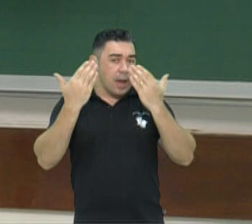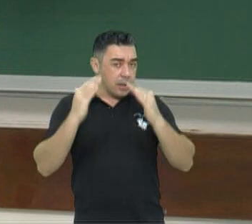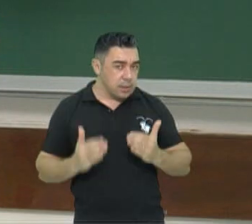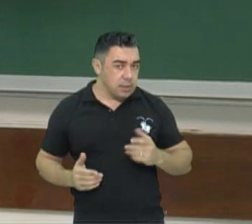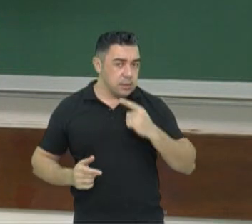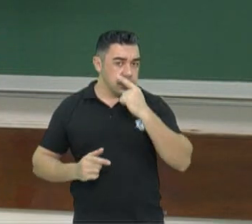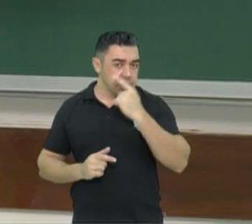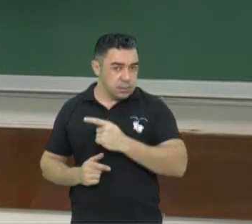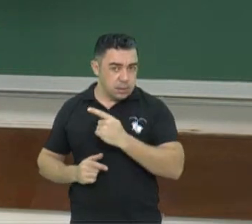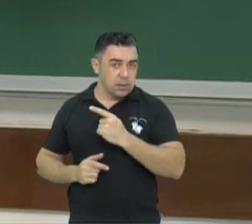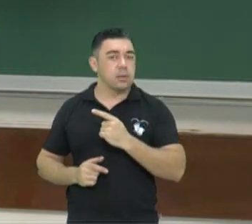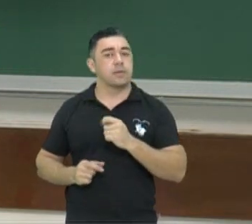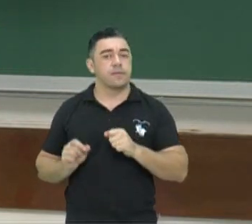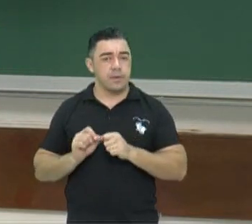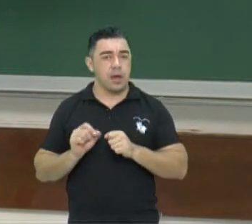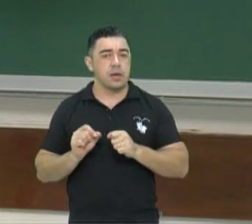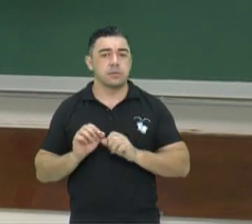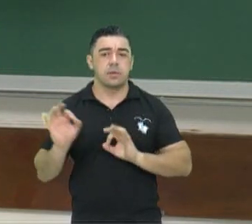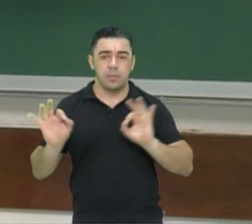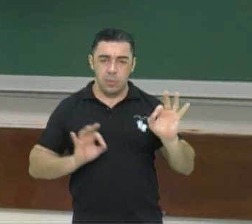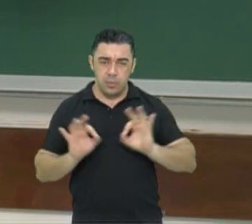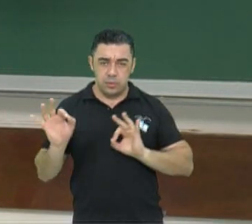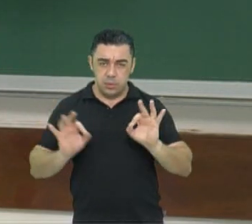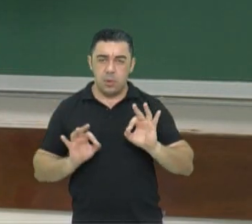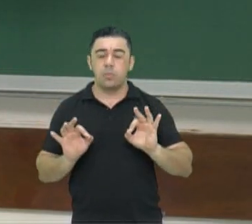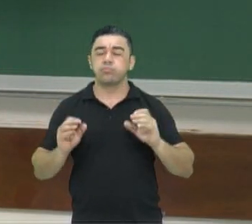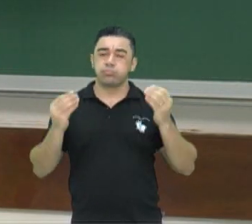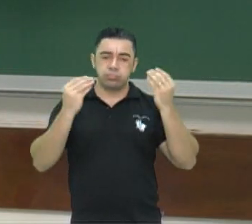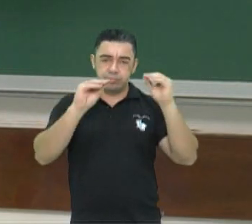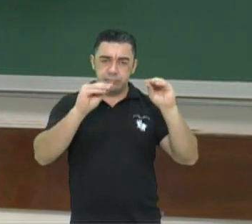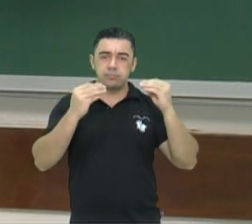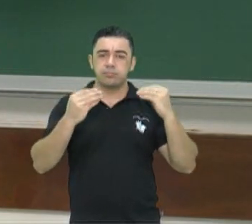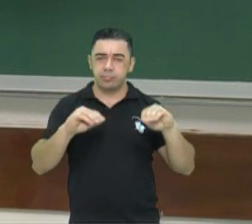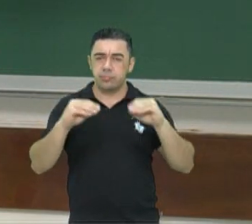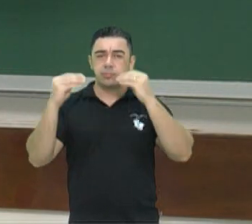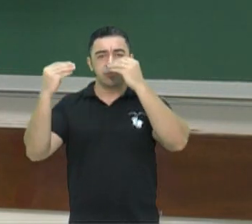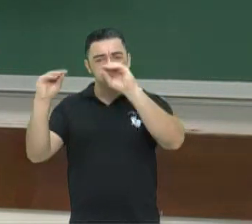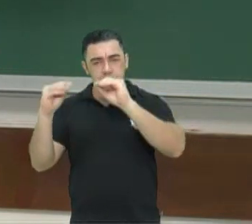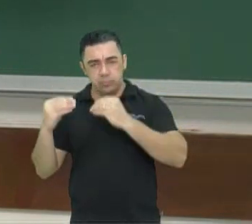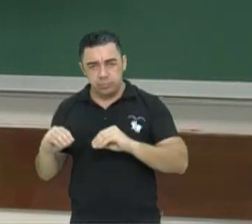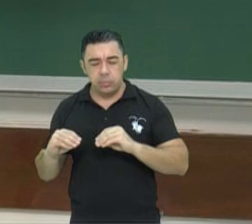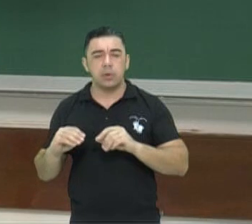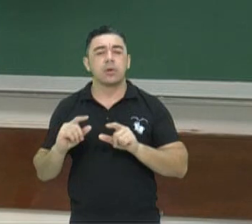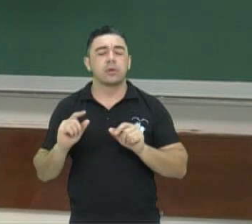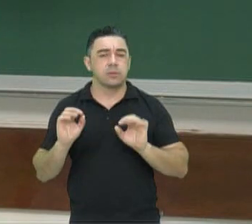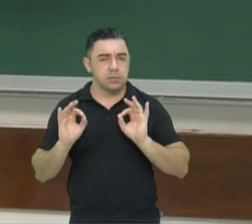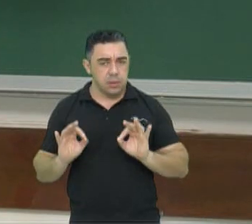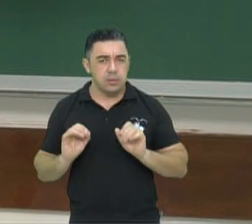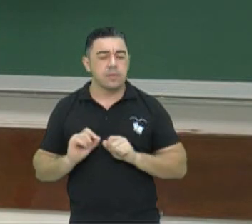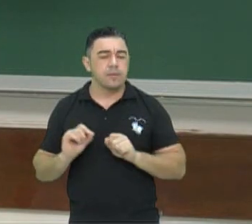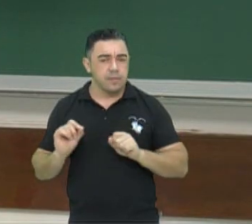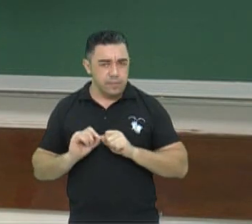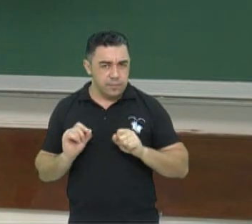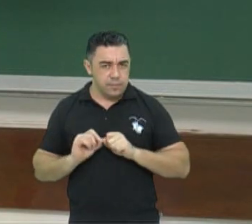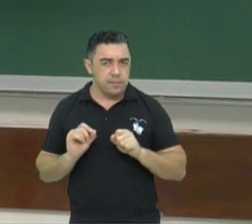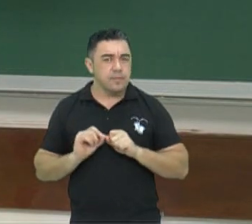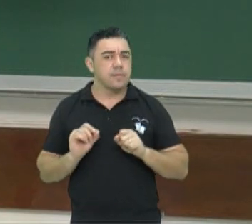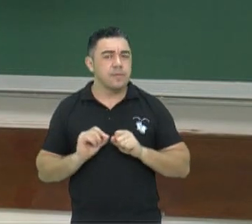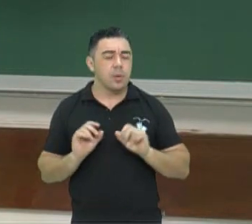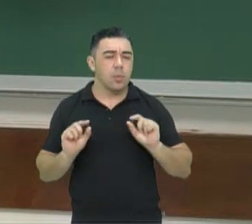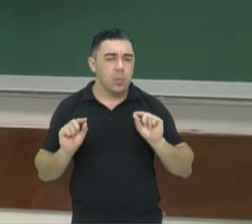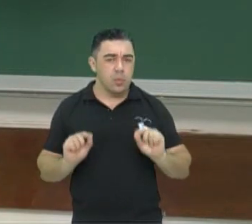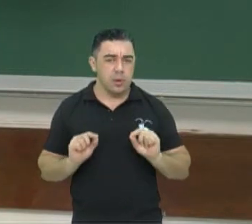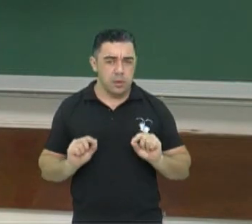a situação. É interessante, então, você fazer a figura, tá? A figura geométrica, que são o